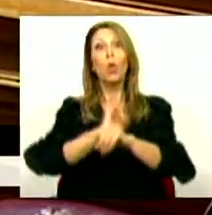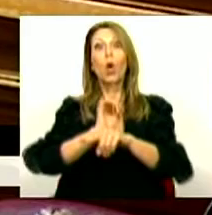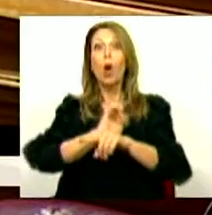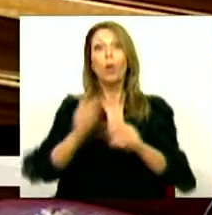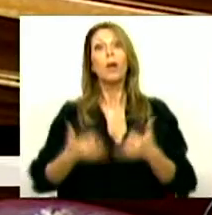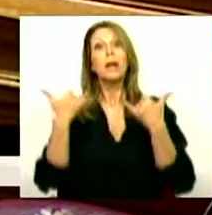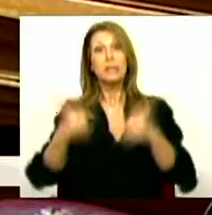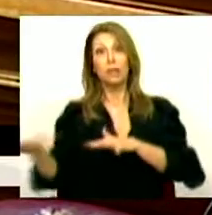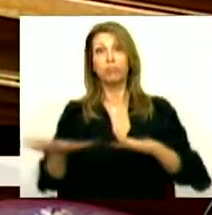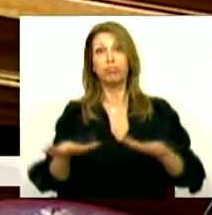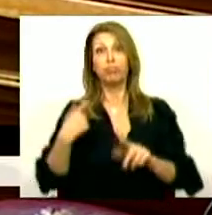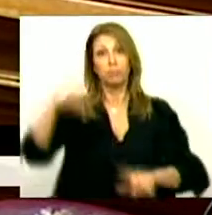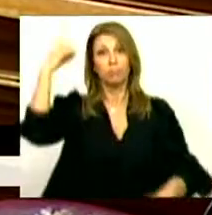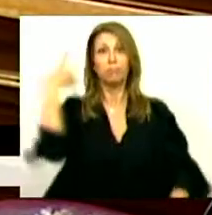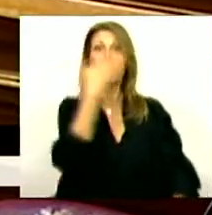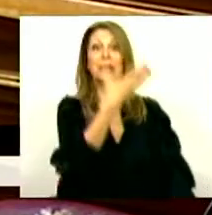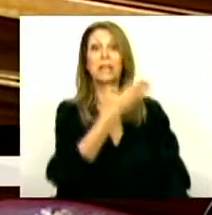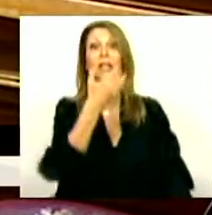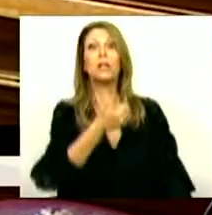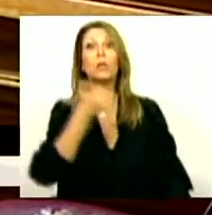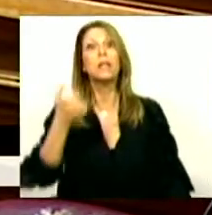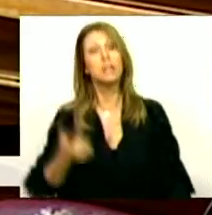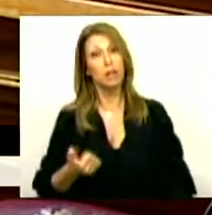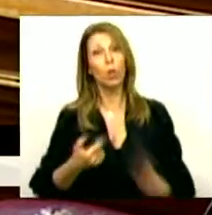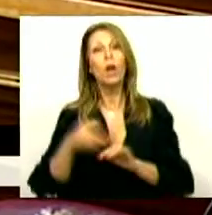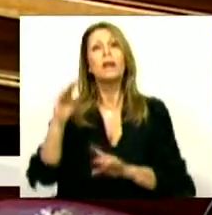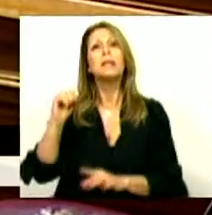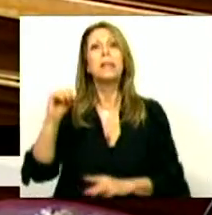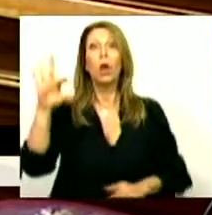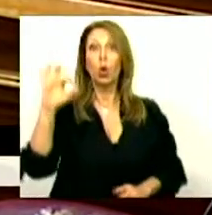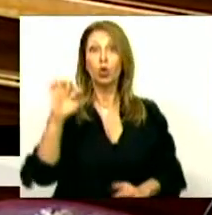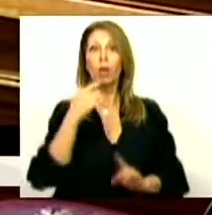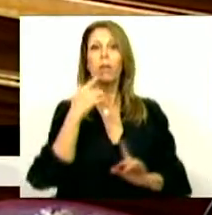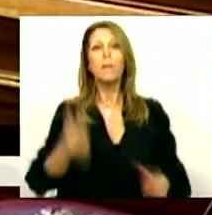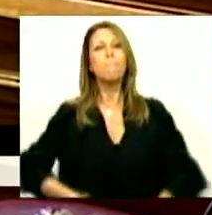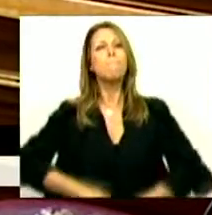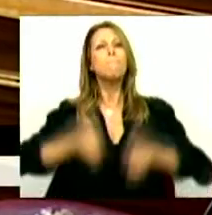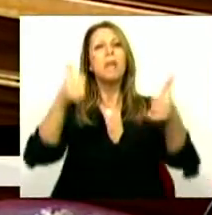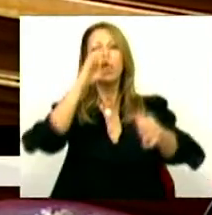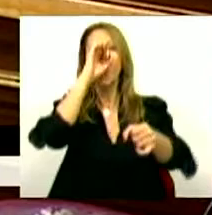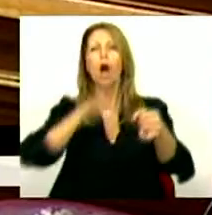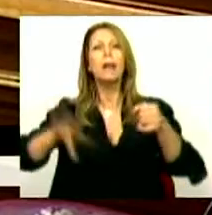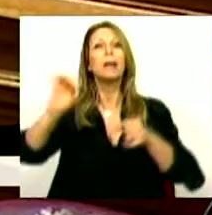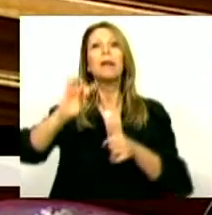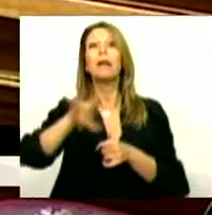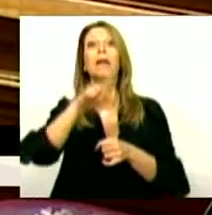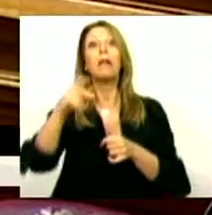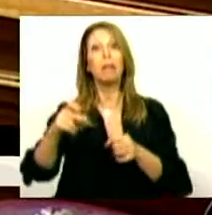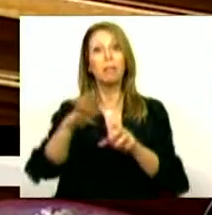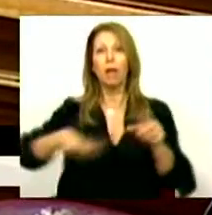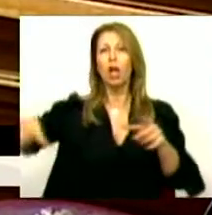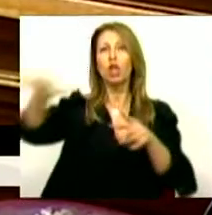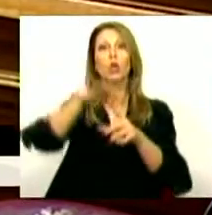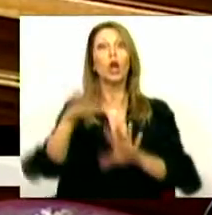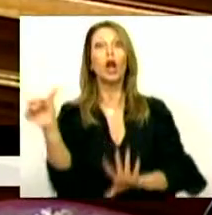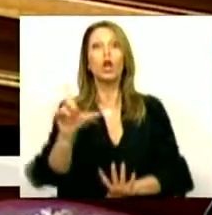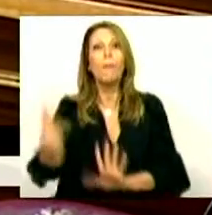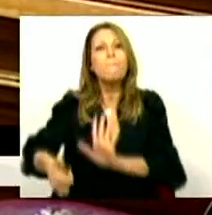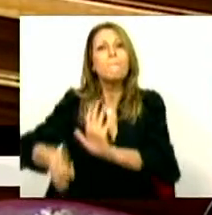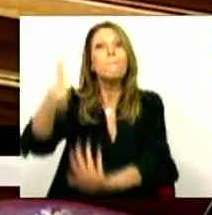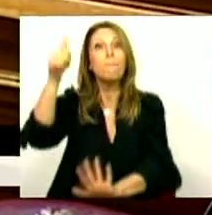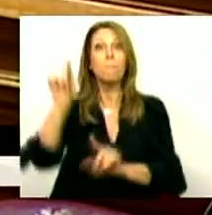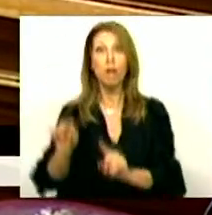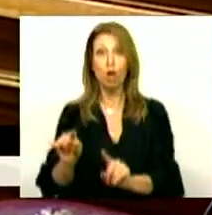foi considerada no século XVIII como a melhor quinta do reinado na zona de Lisboa. É monumento nacional desde